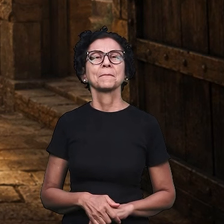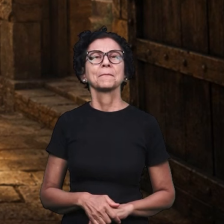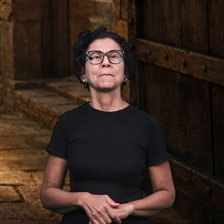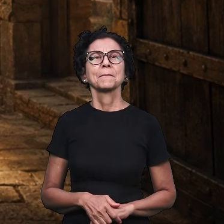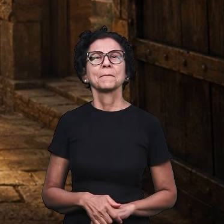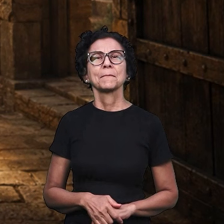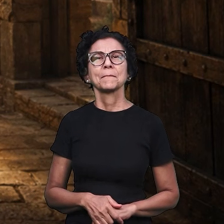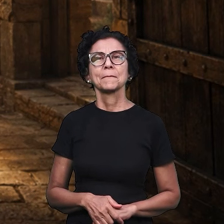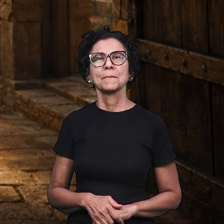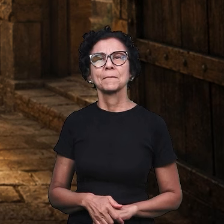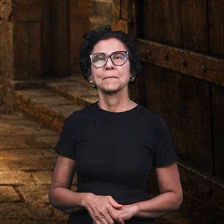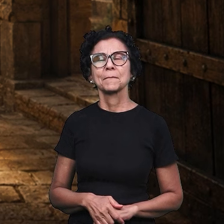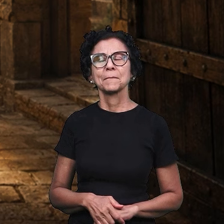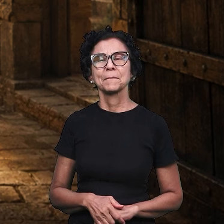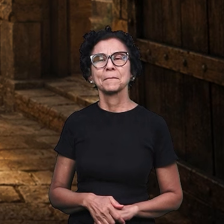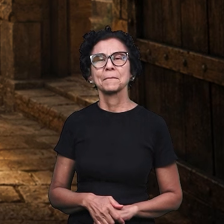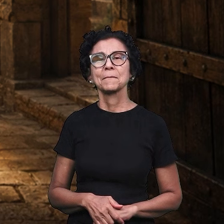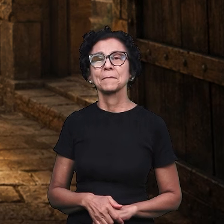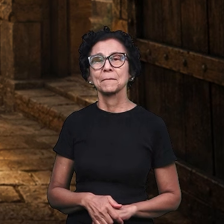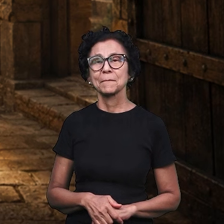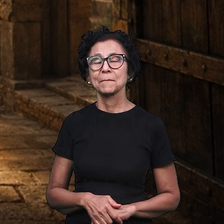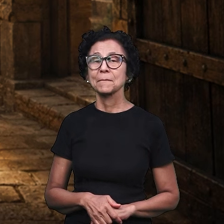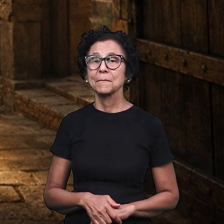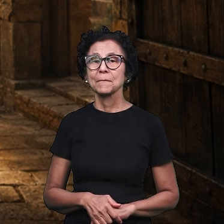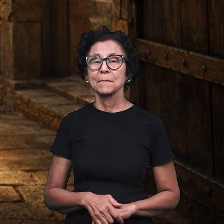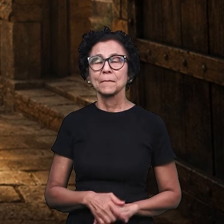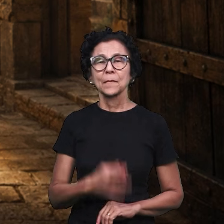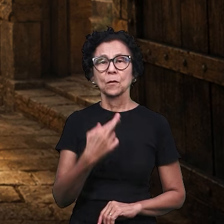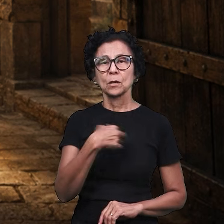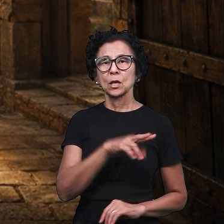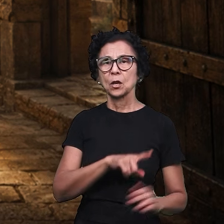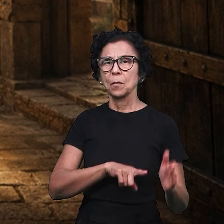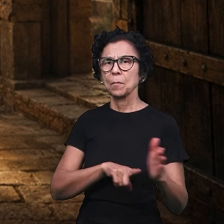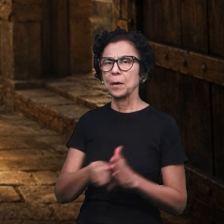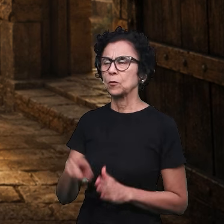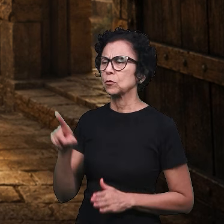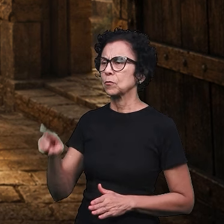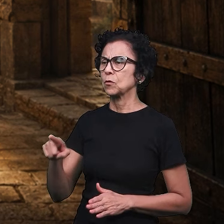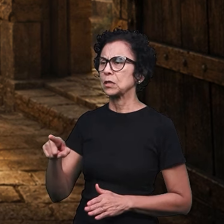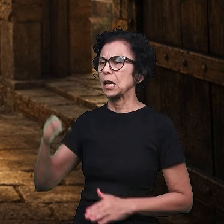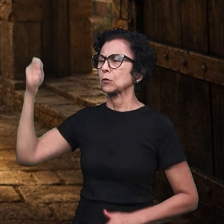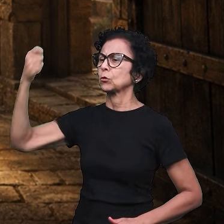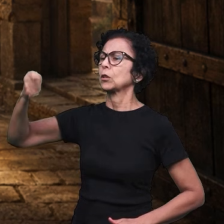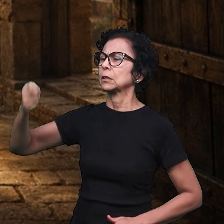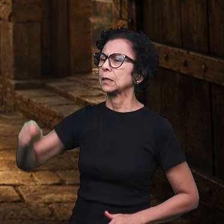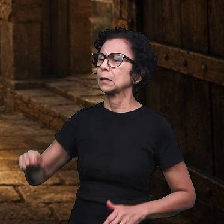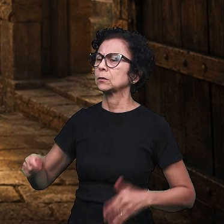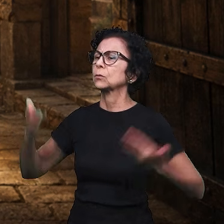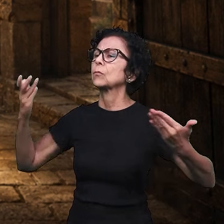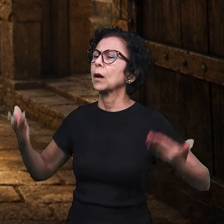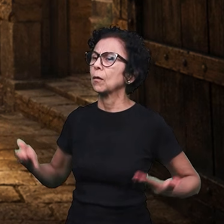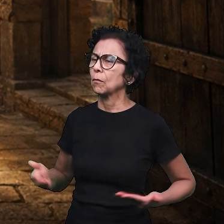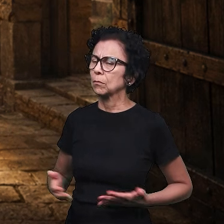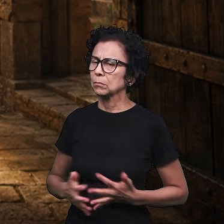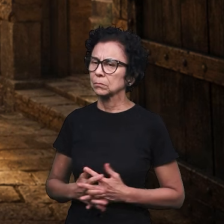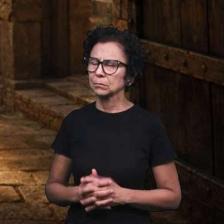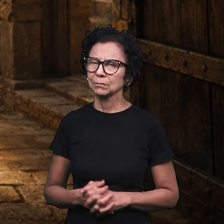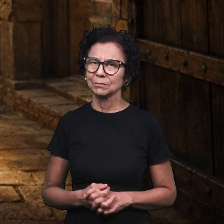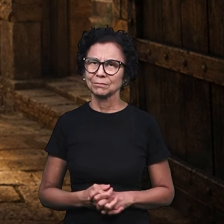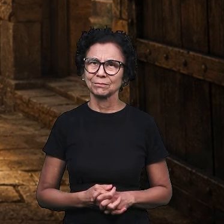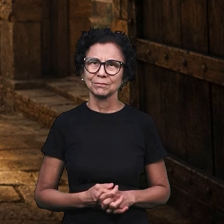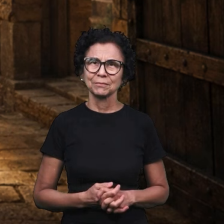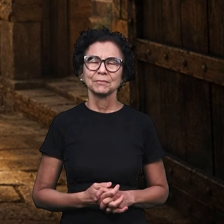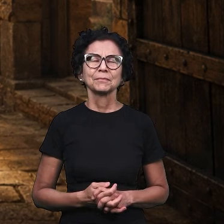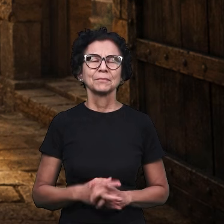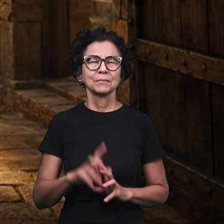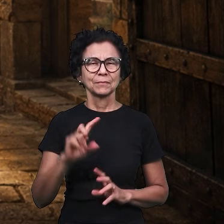O texto, com que autoridades faz essas coisas? É a pergunta dos religiosos, dos homens ali, a